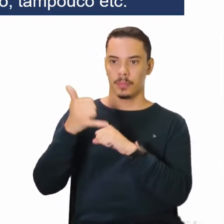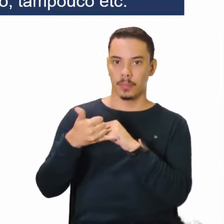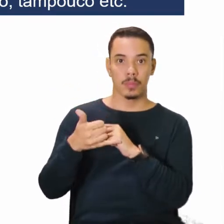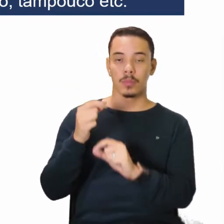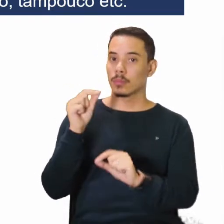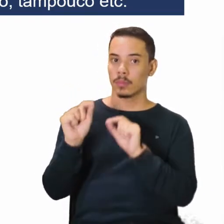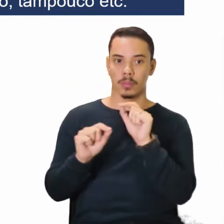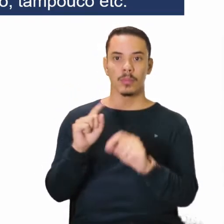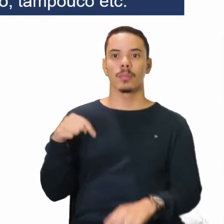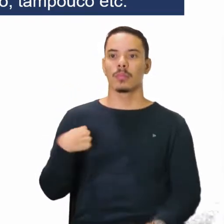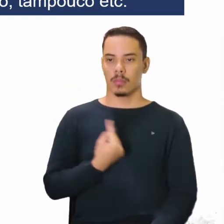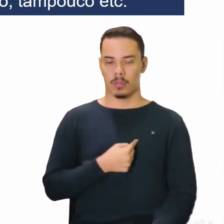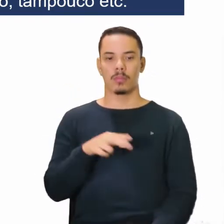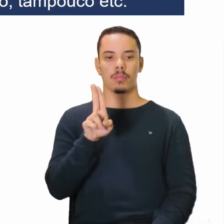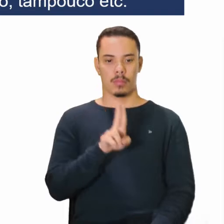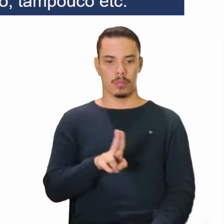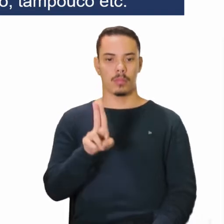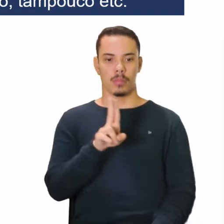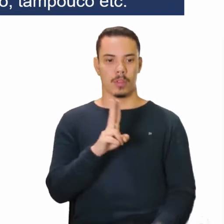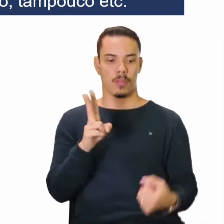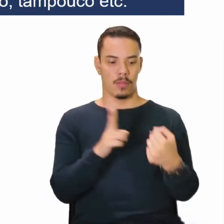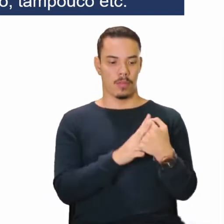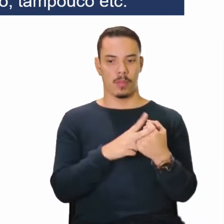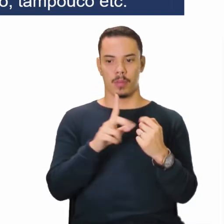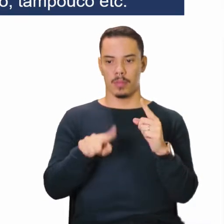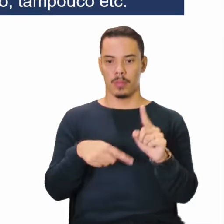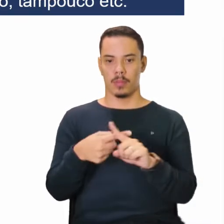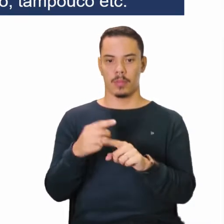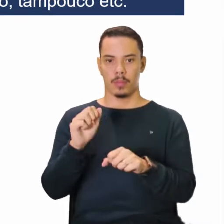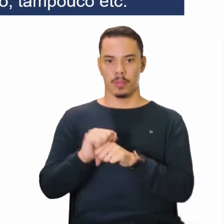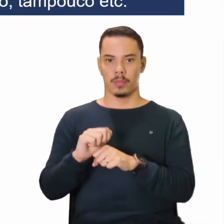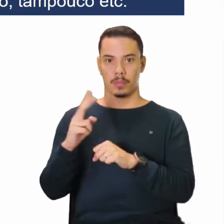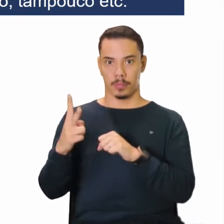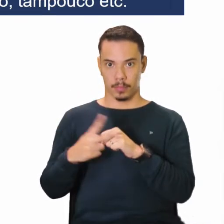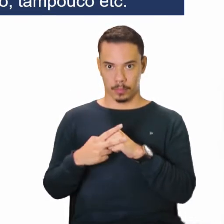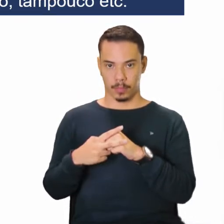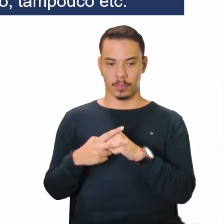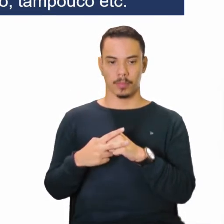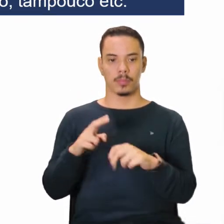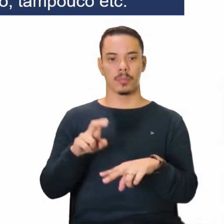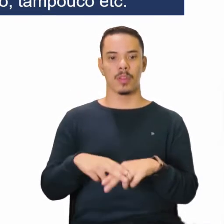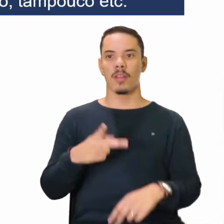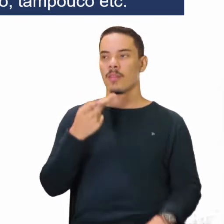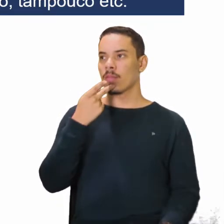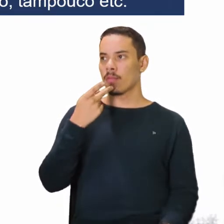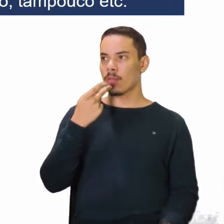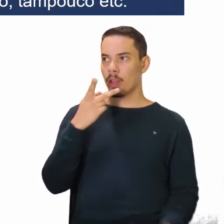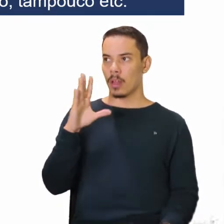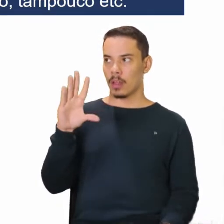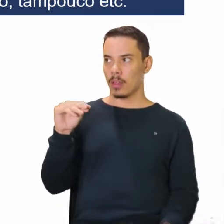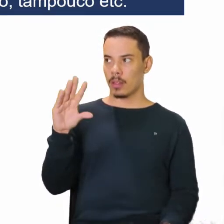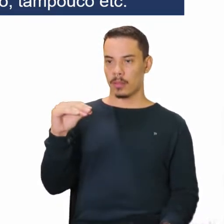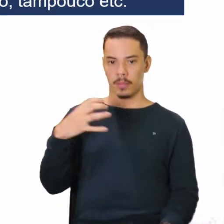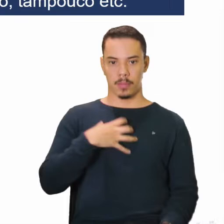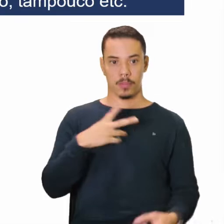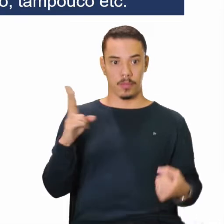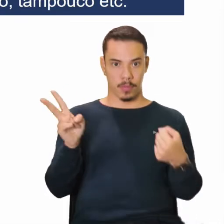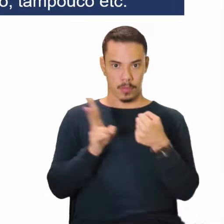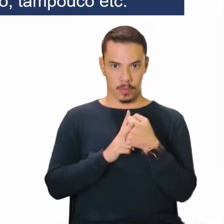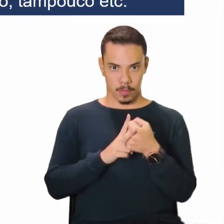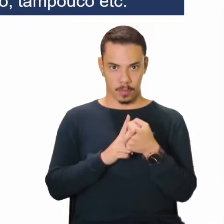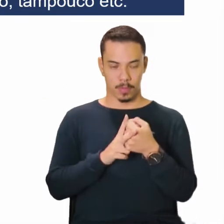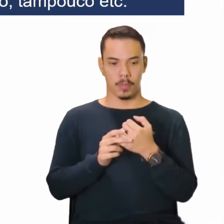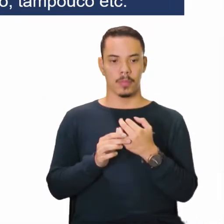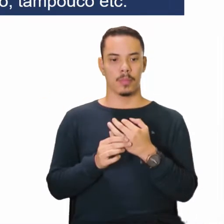advérbio. Aqui nós usamos o verbo e o advérbio. Olha só, né? Então, a gente tem fala, que é do verbo falar,